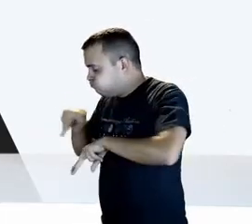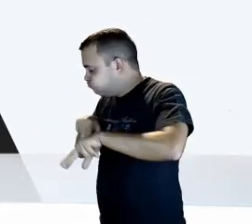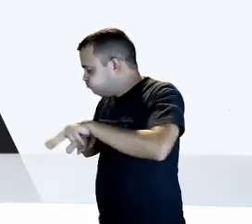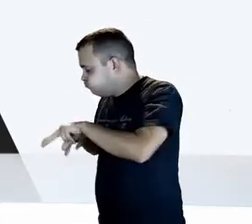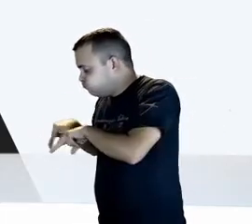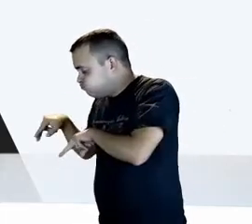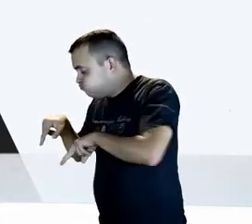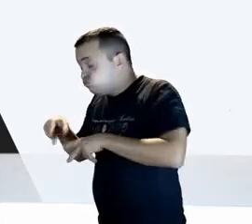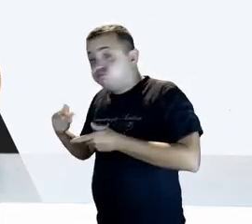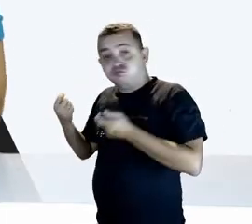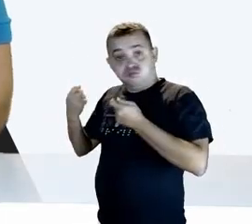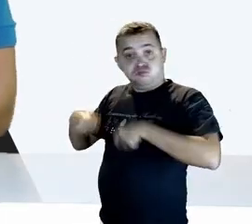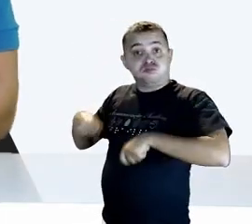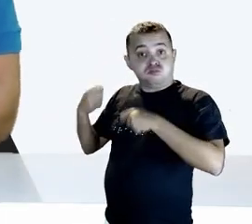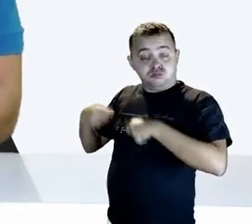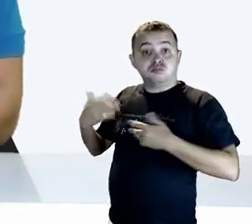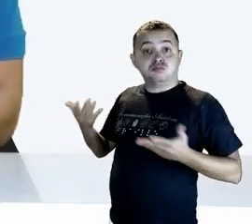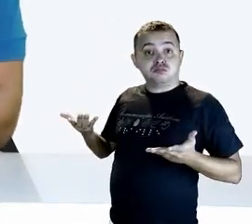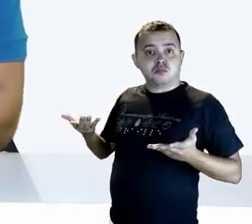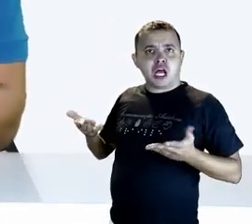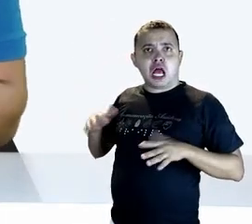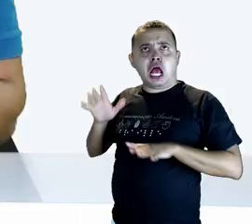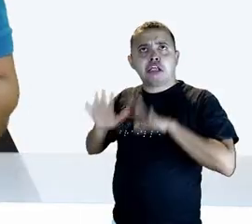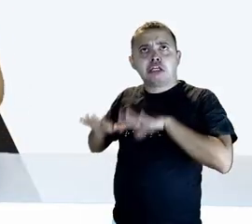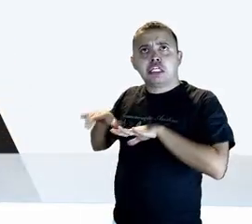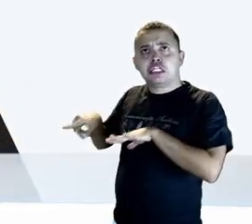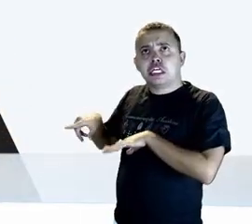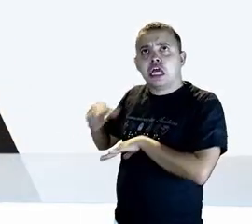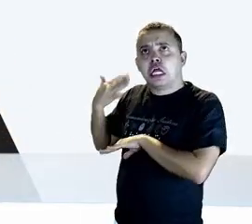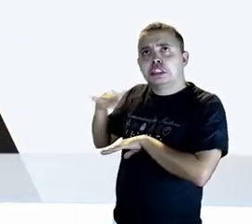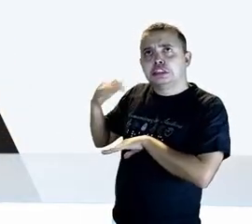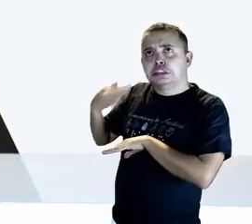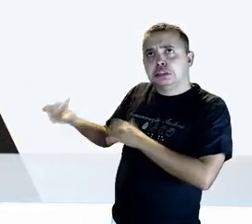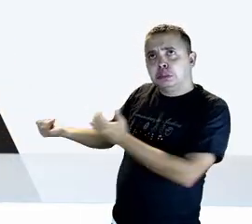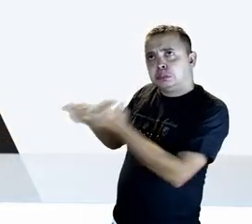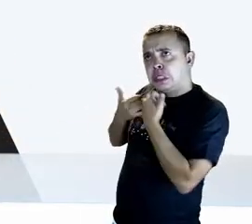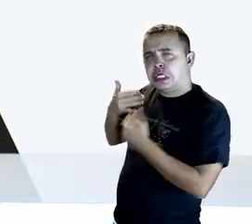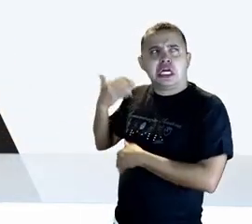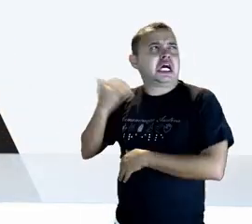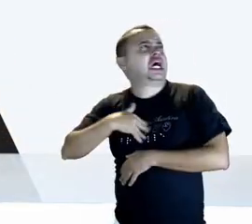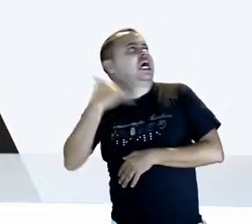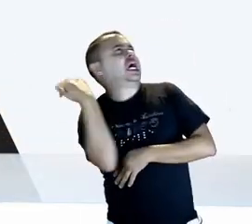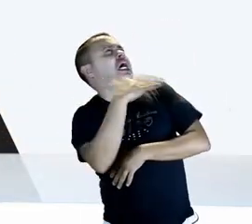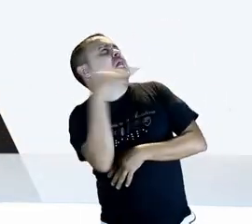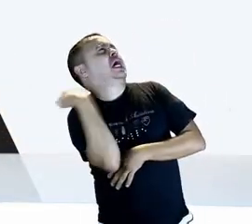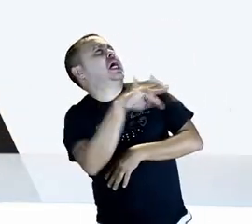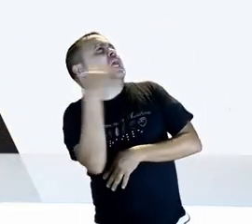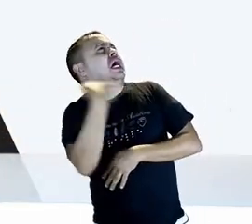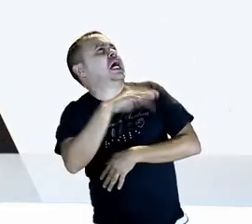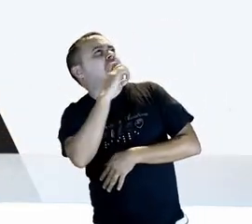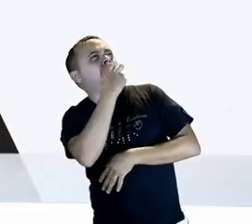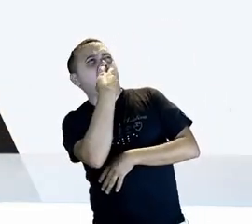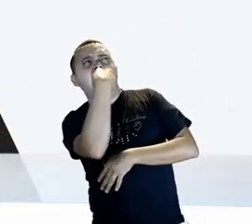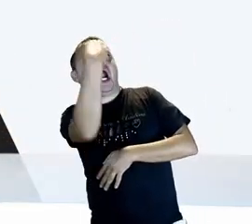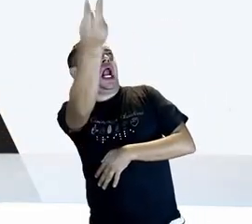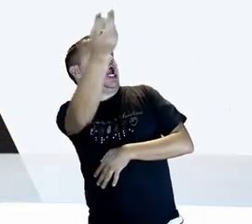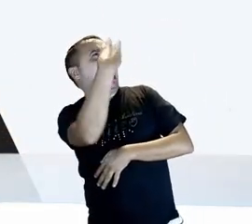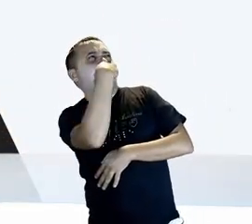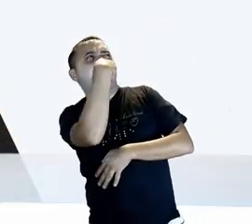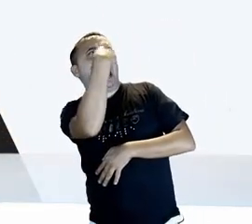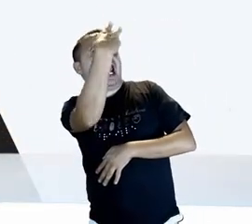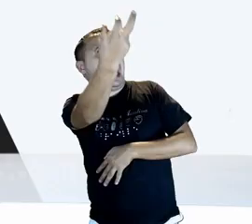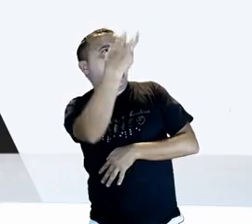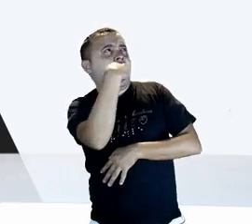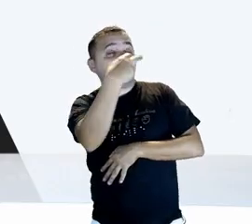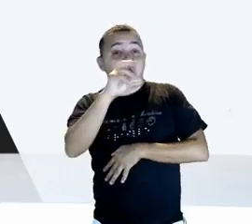e sintomas são dor e edema local, sangramento, laceração em